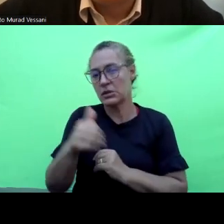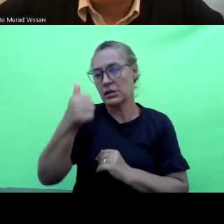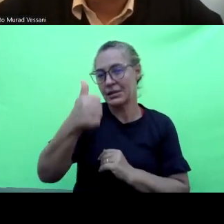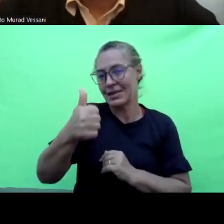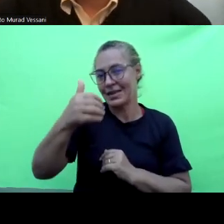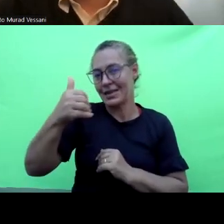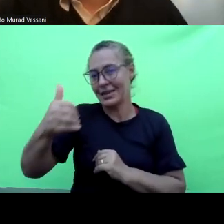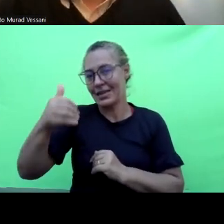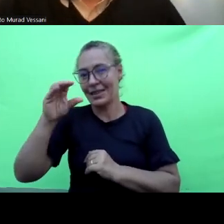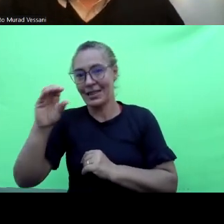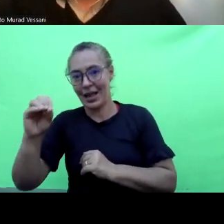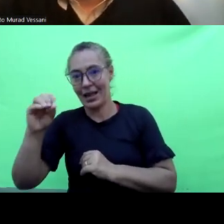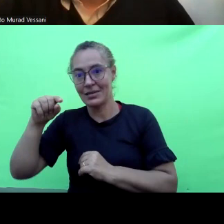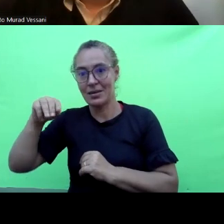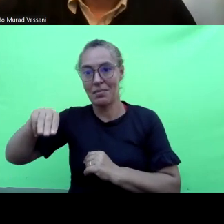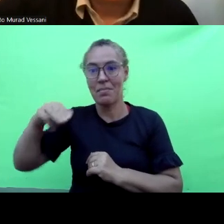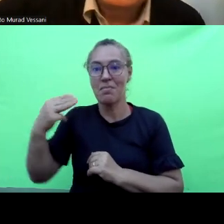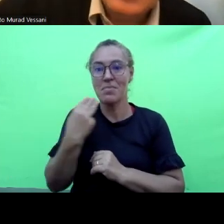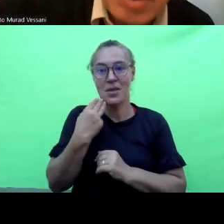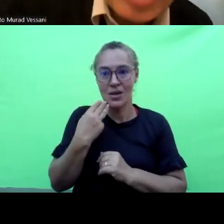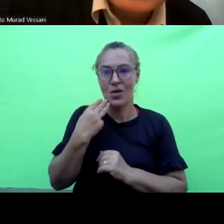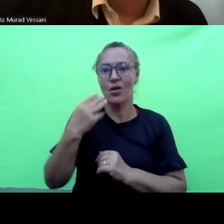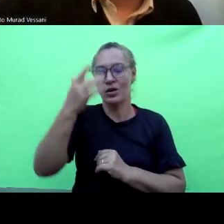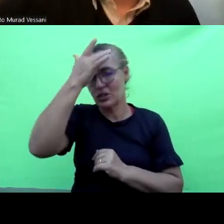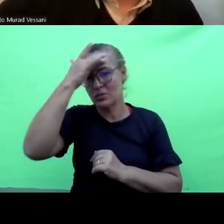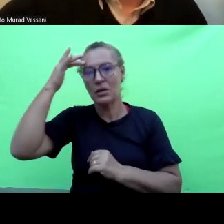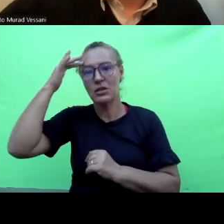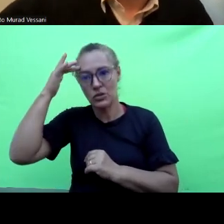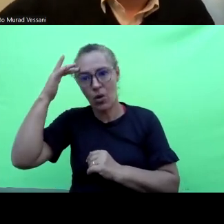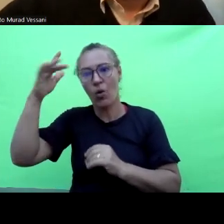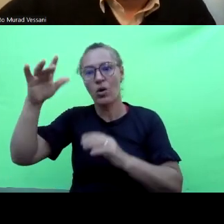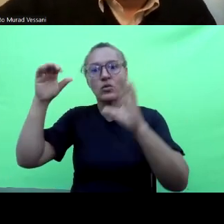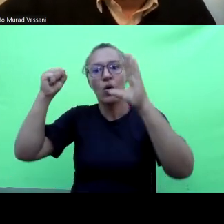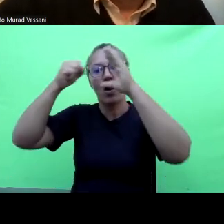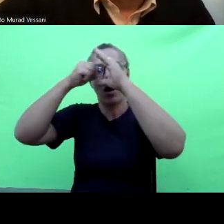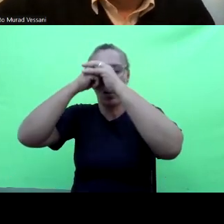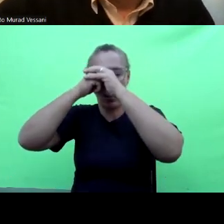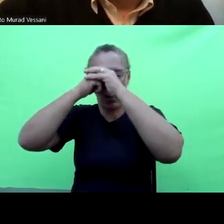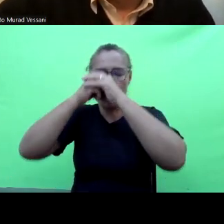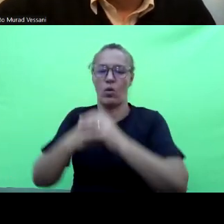em 2040 de pessoas afetadas por essa doença.